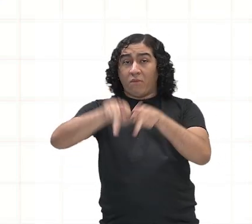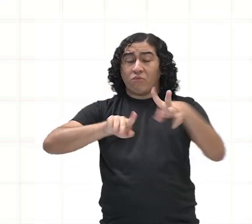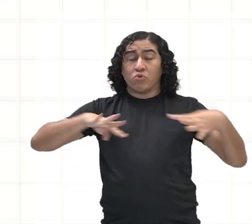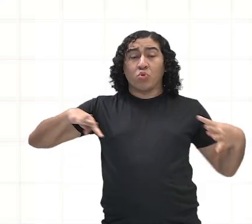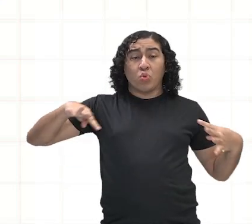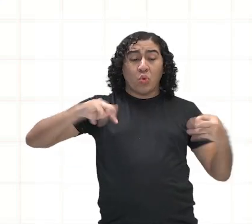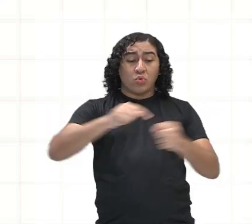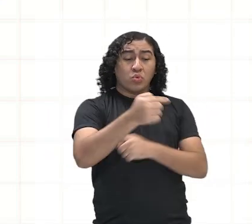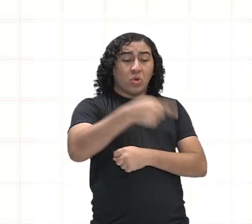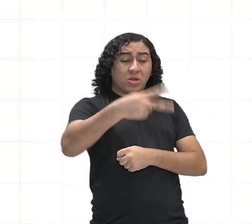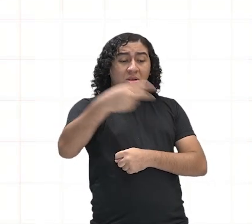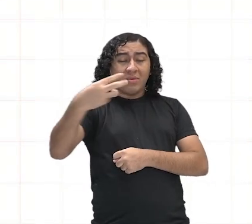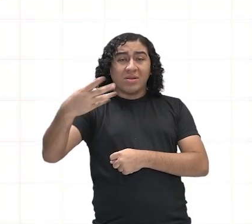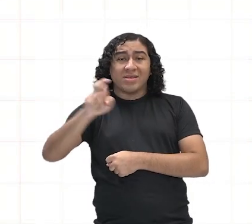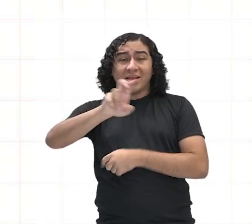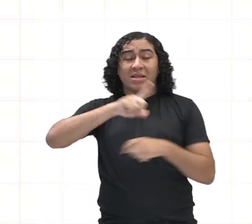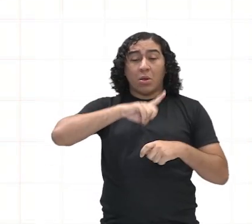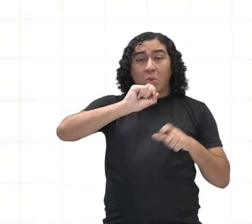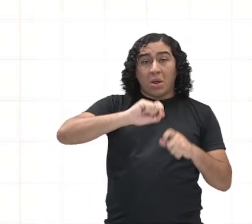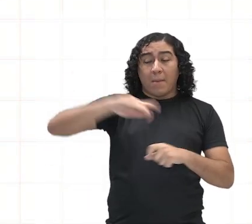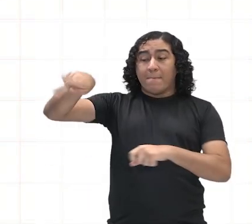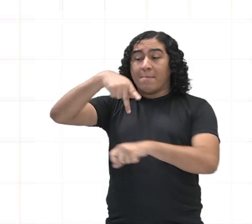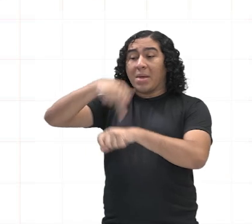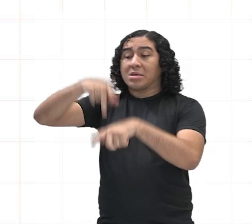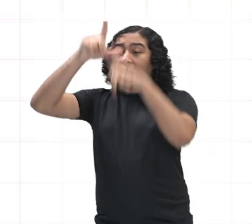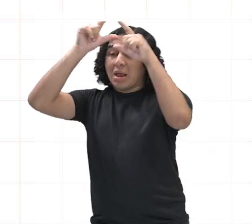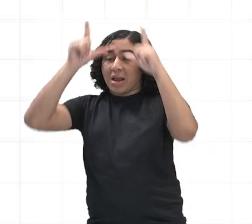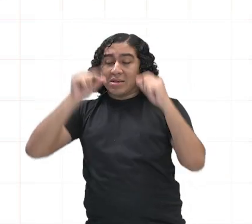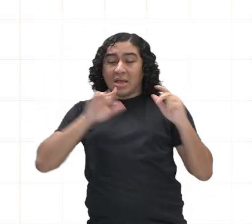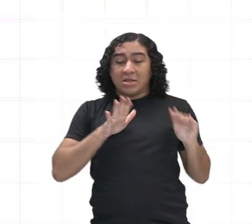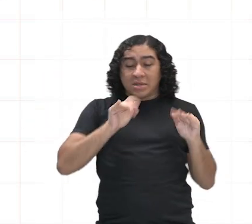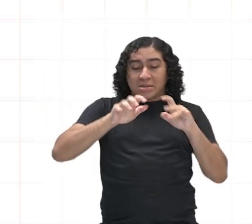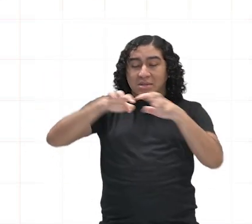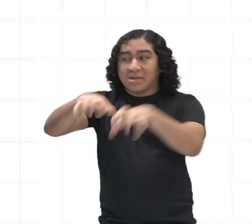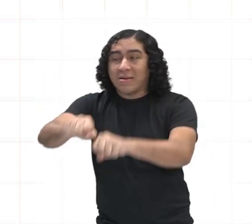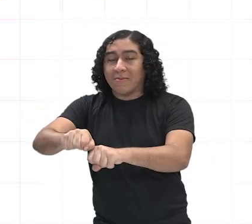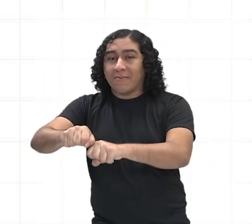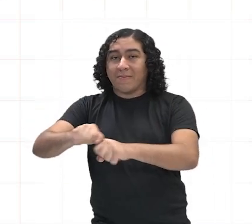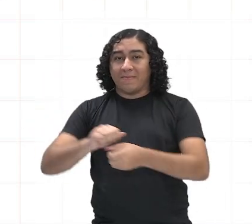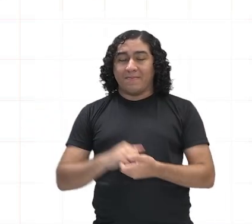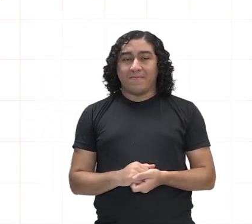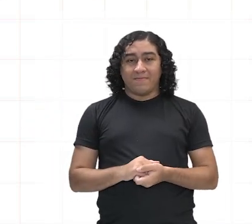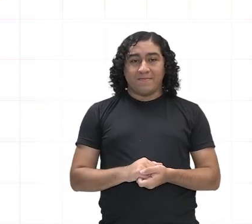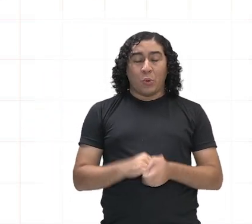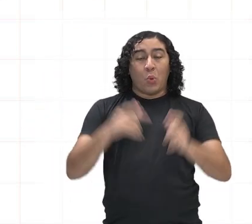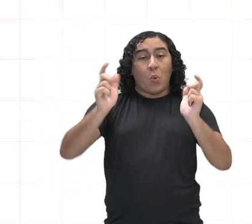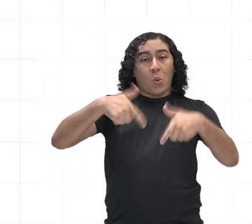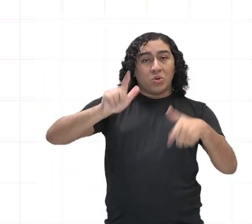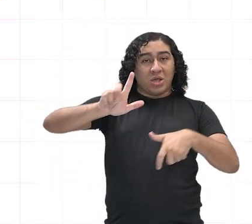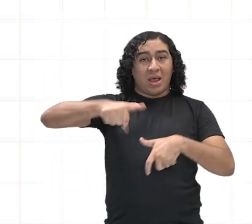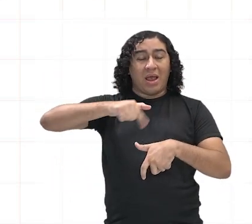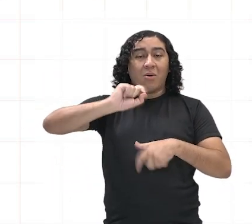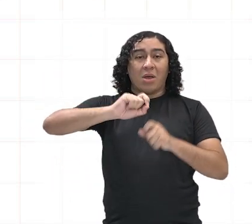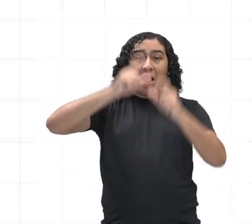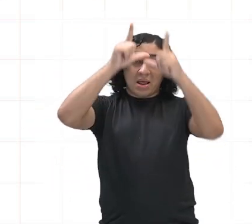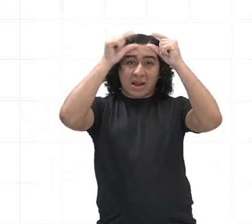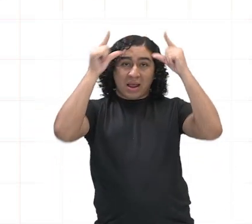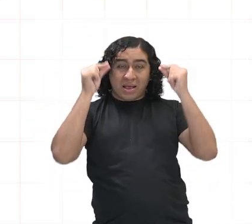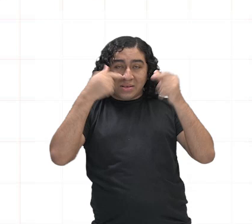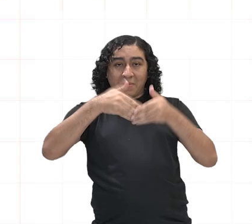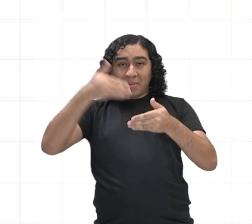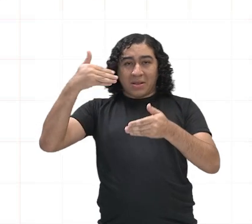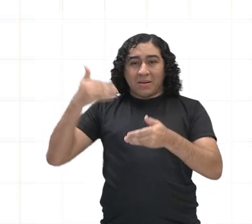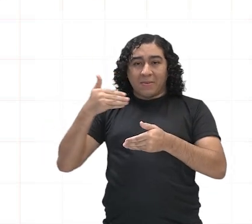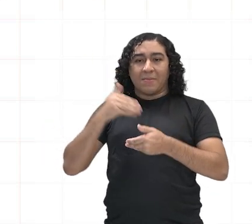são eles, então, que vão invadir esta região, tá? Aí é onde fica, então, essa Grécia Antiga. São,